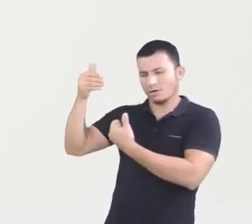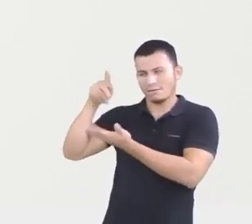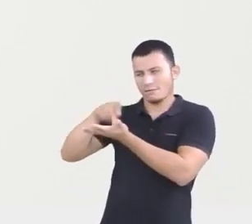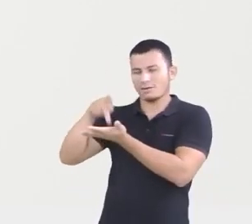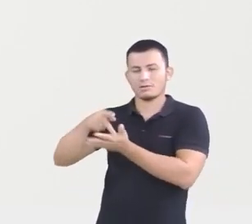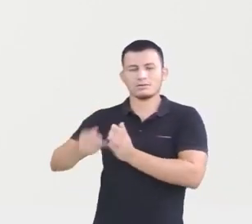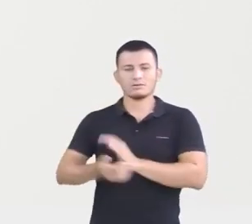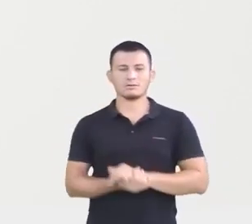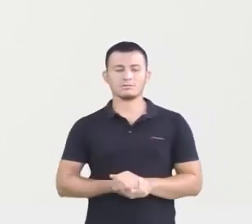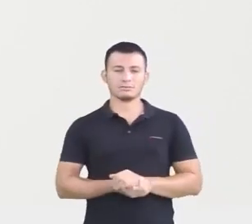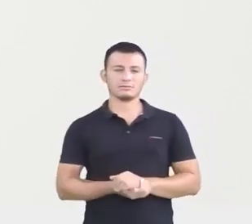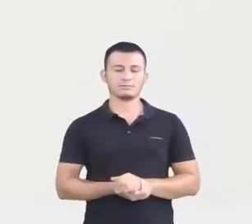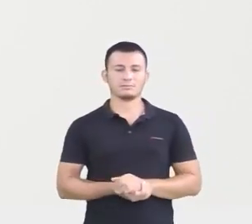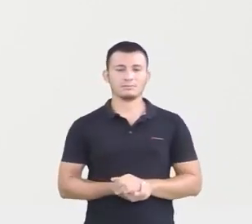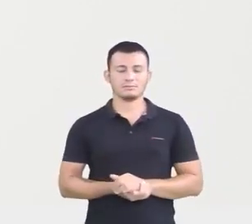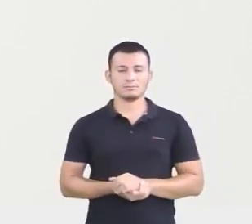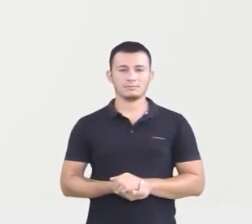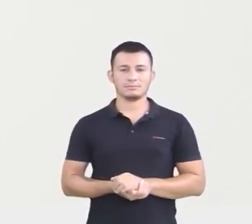muito.